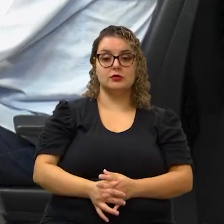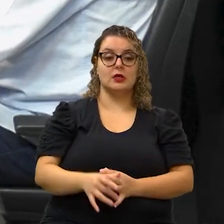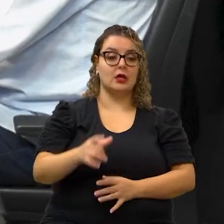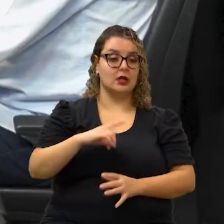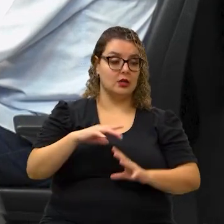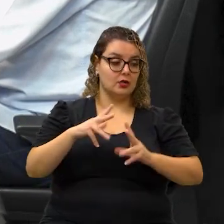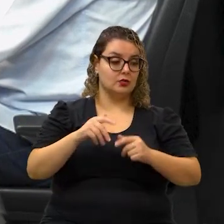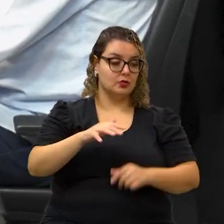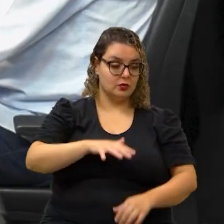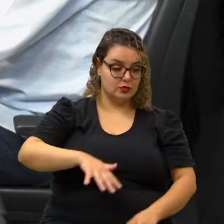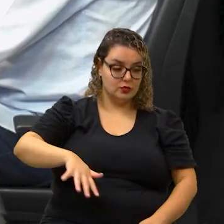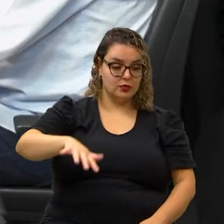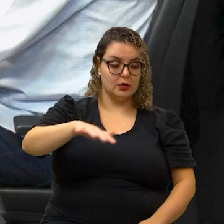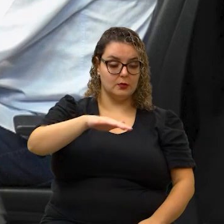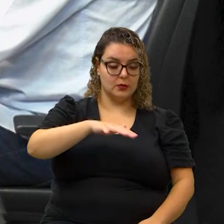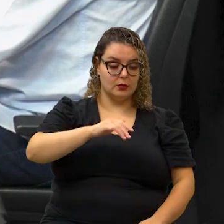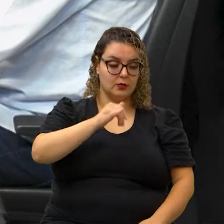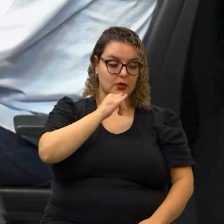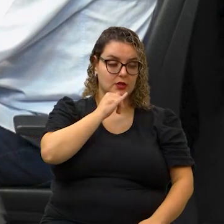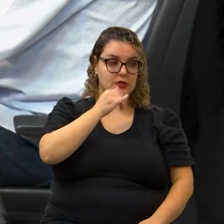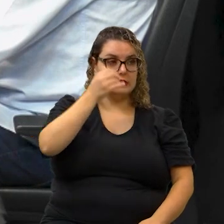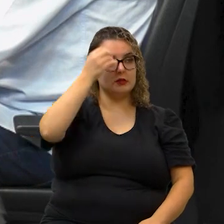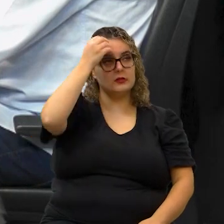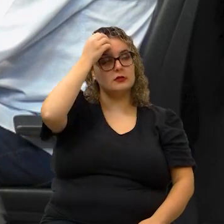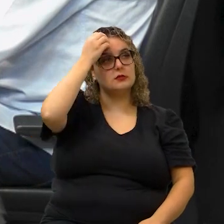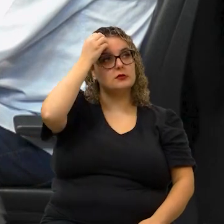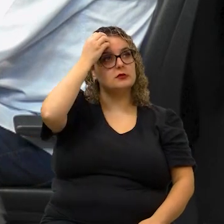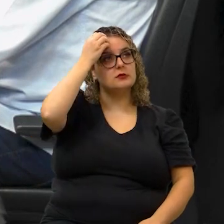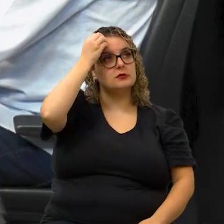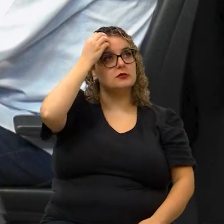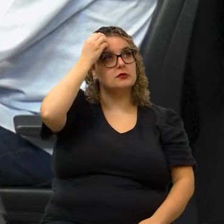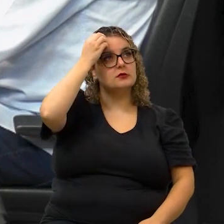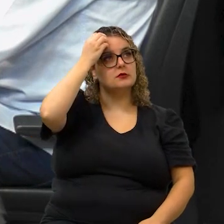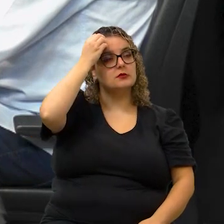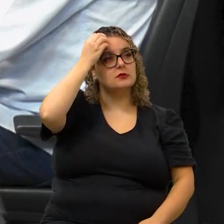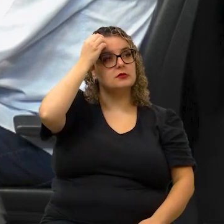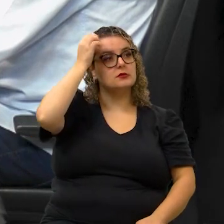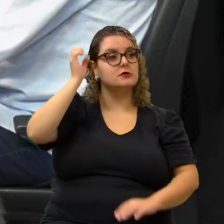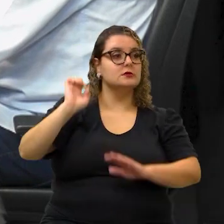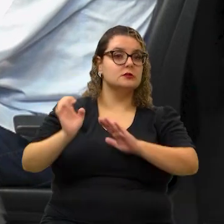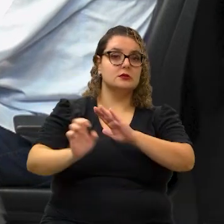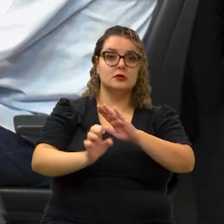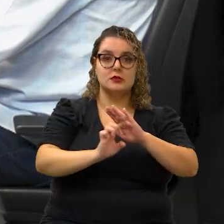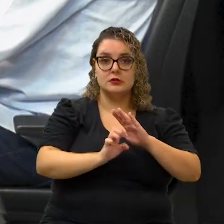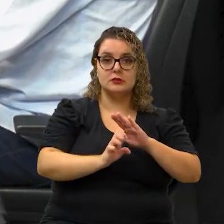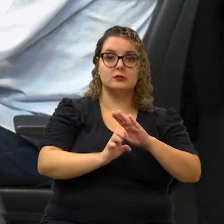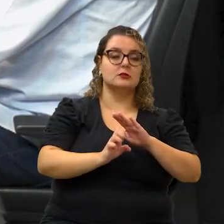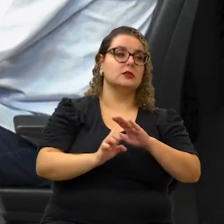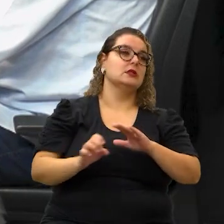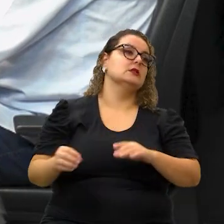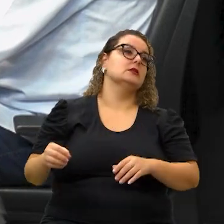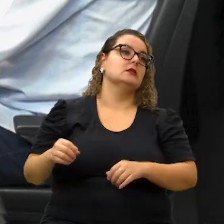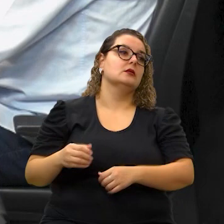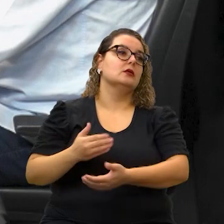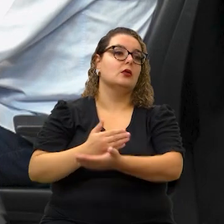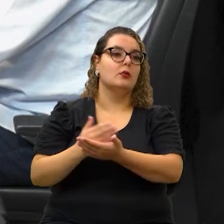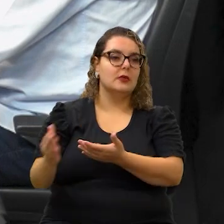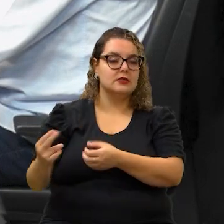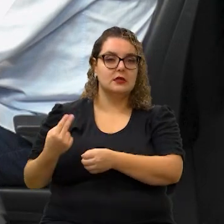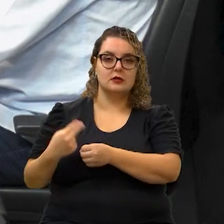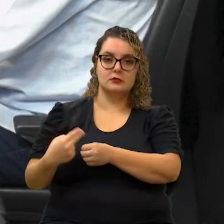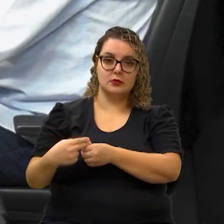base nisso, a gente tem também todo aquele ambiente, por exemplo, das empresas filhas da Unicamp,